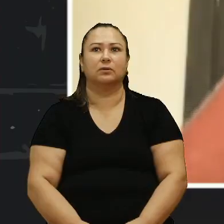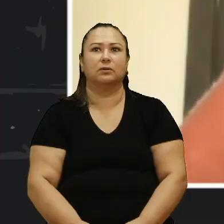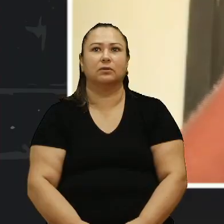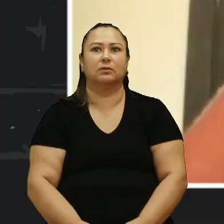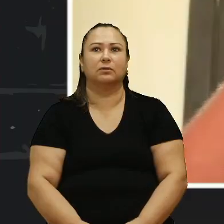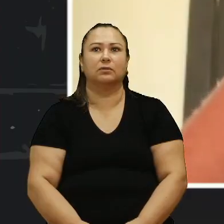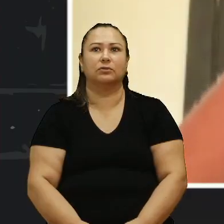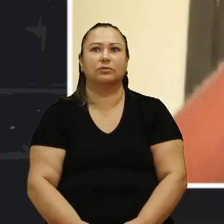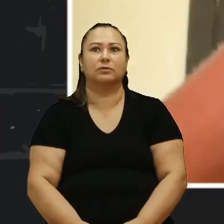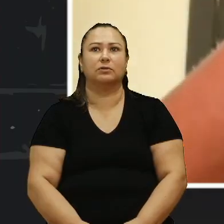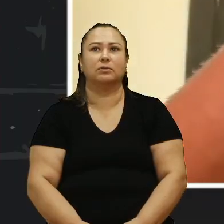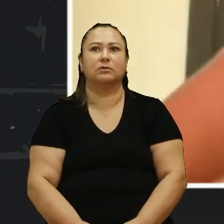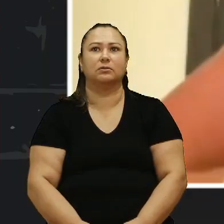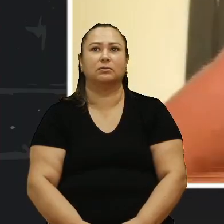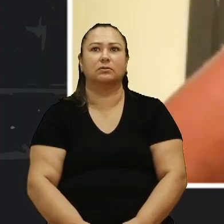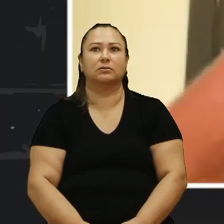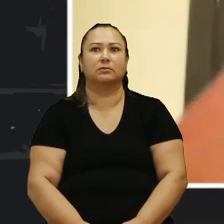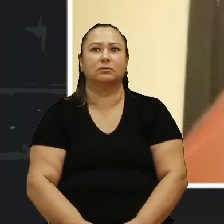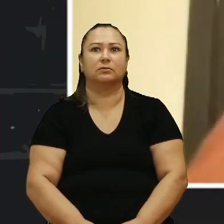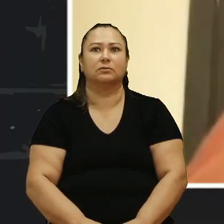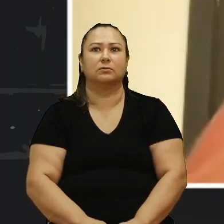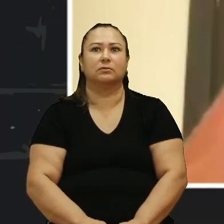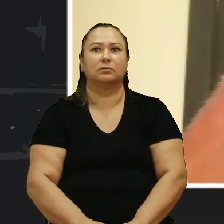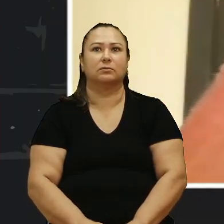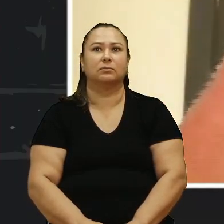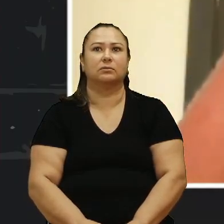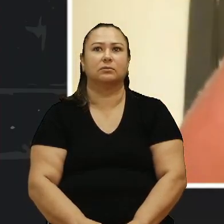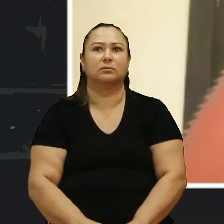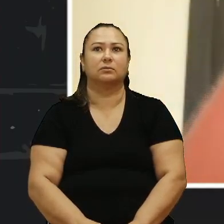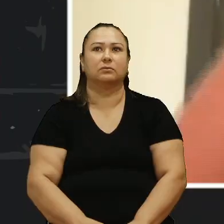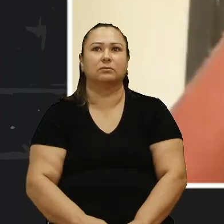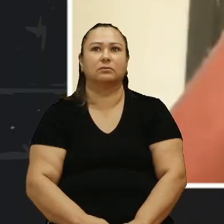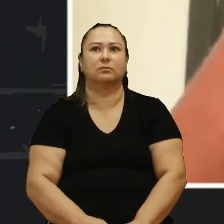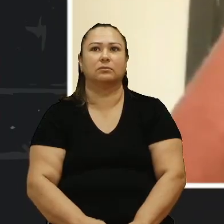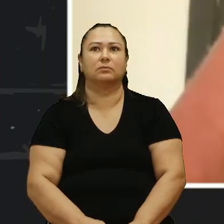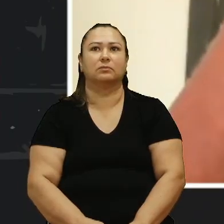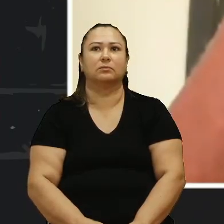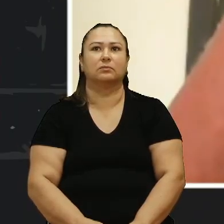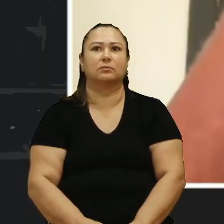é o problema do aplicativo daí.